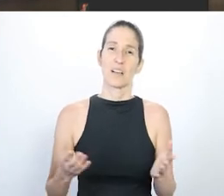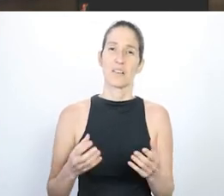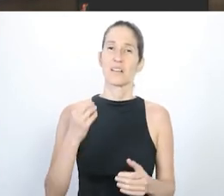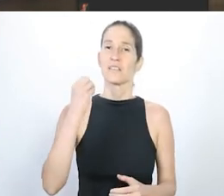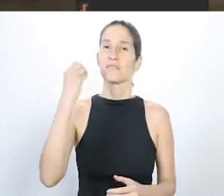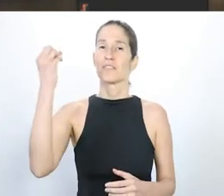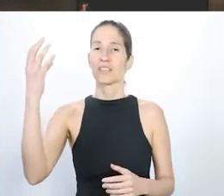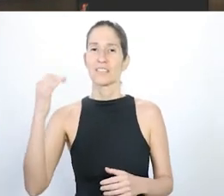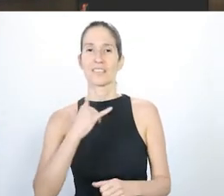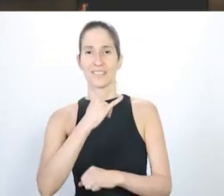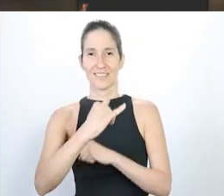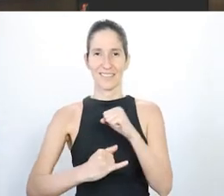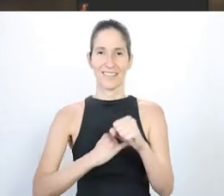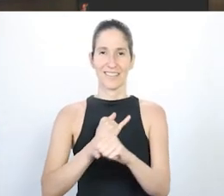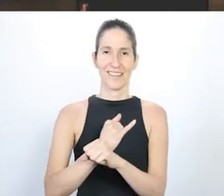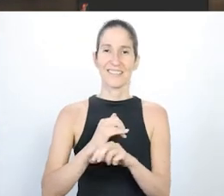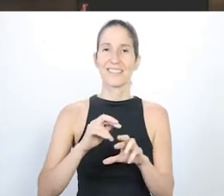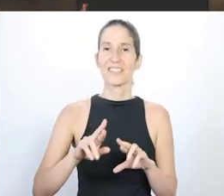então